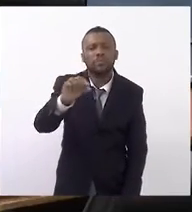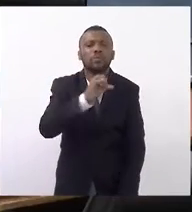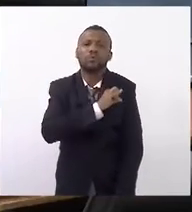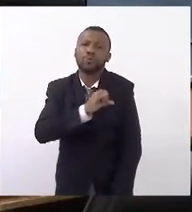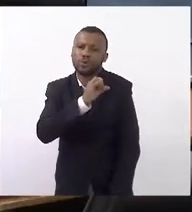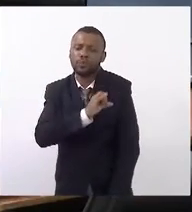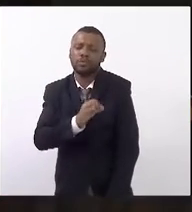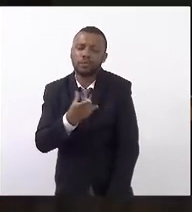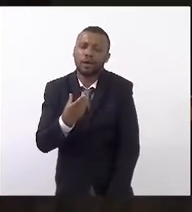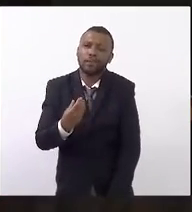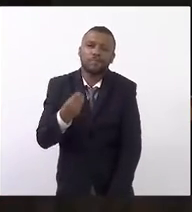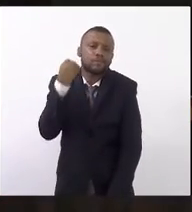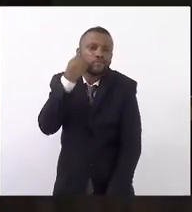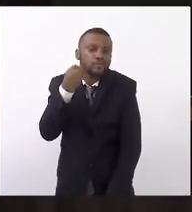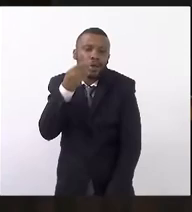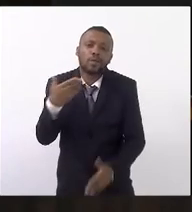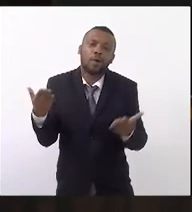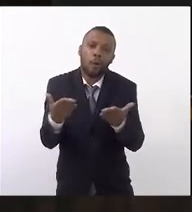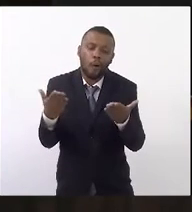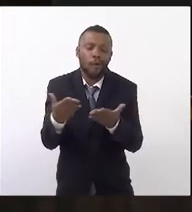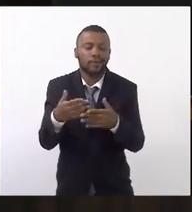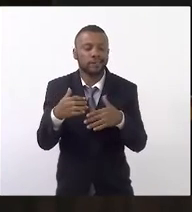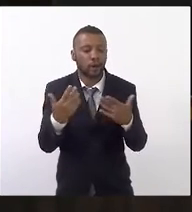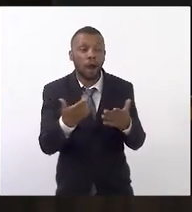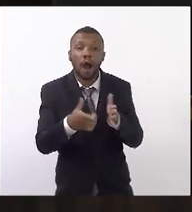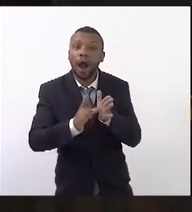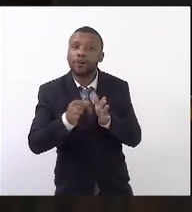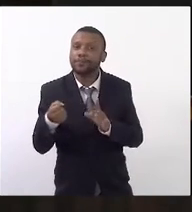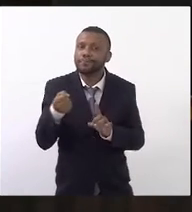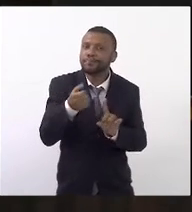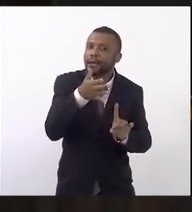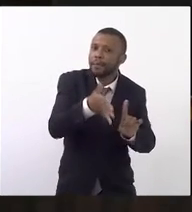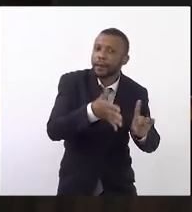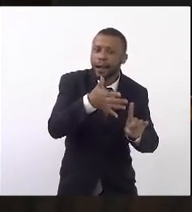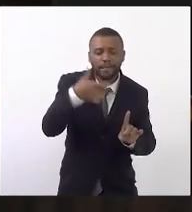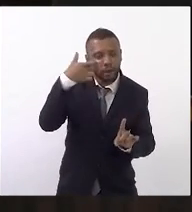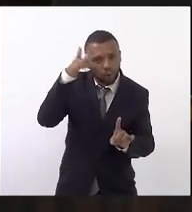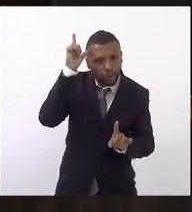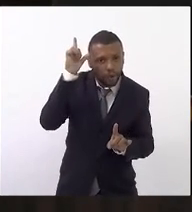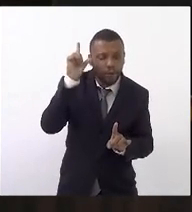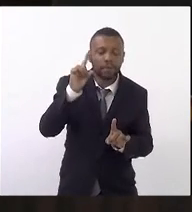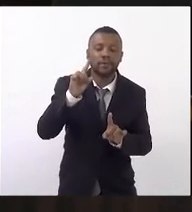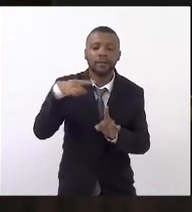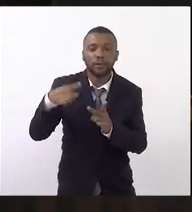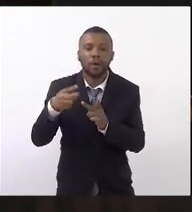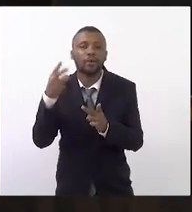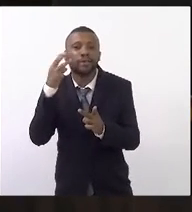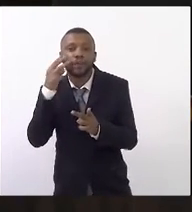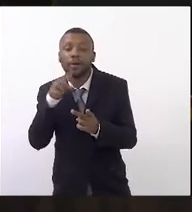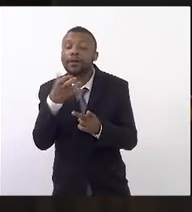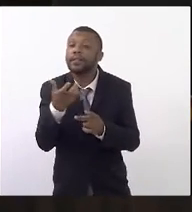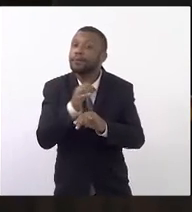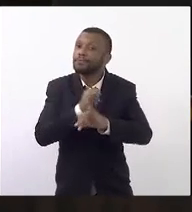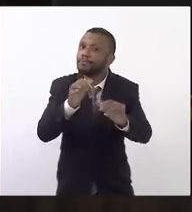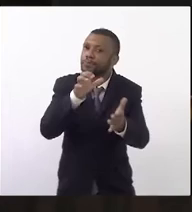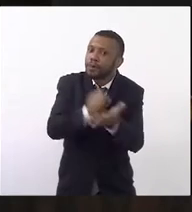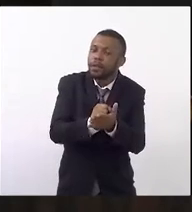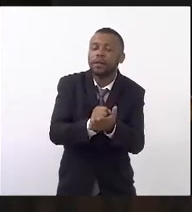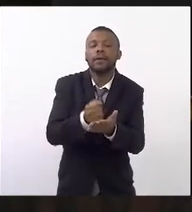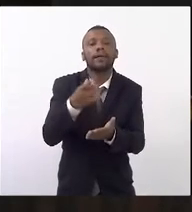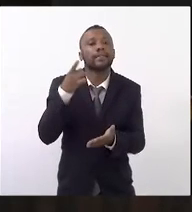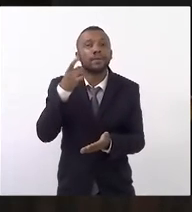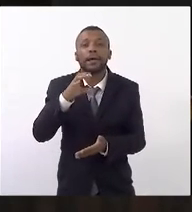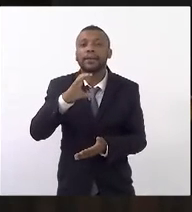de passar a palavra ao deputado Luiz Paulo, depois ao deputado Valdec, só quero também fazer mais um registro. Deputada Célia Jordão também